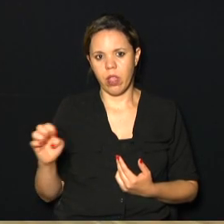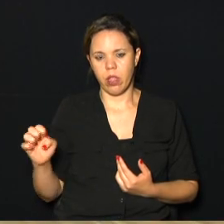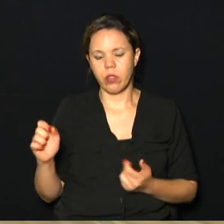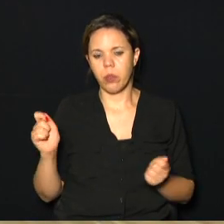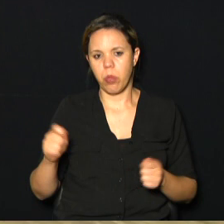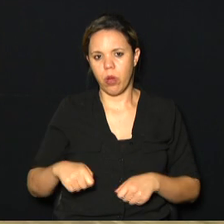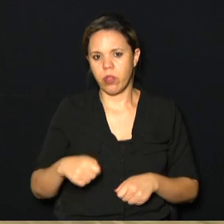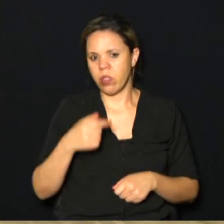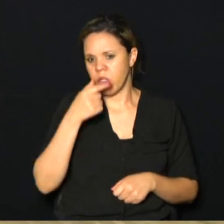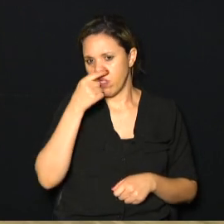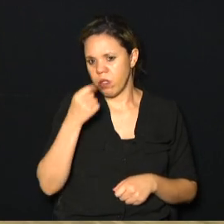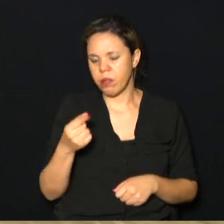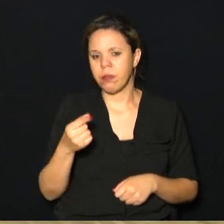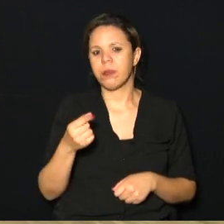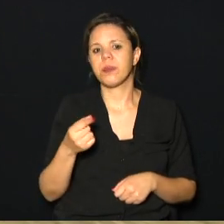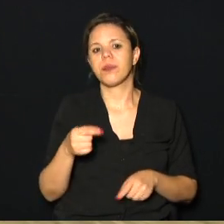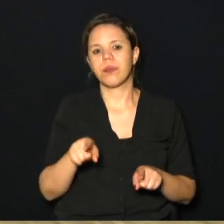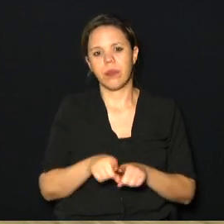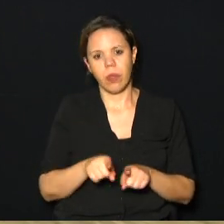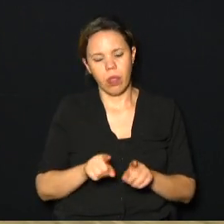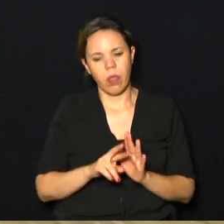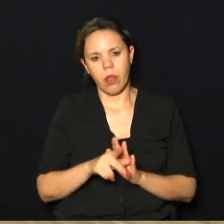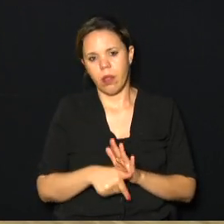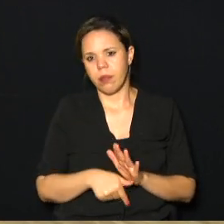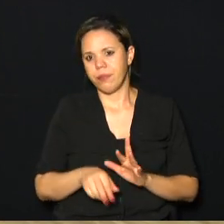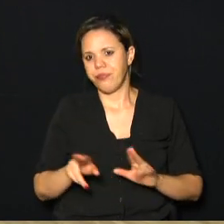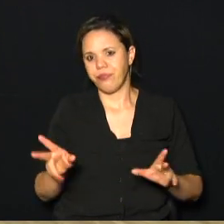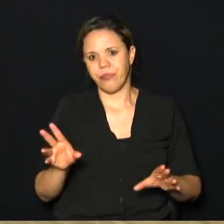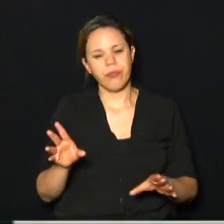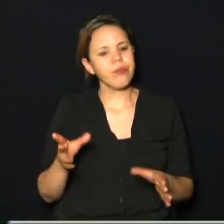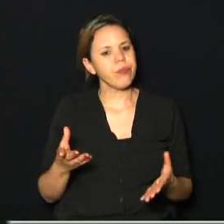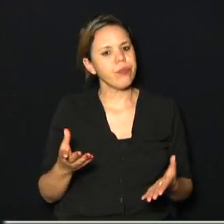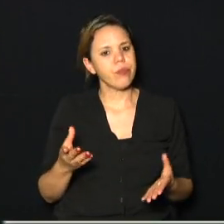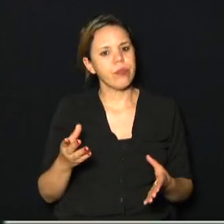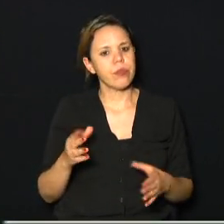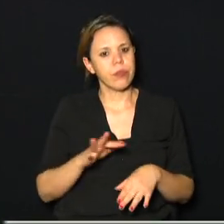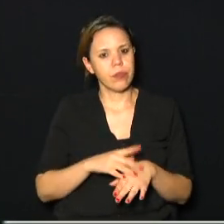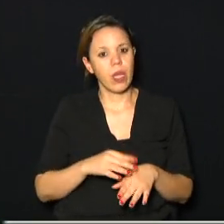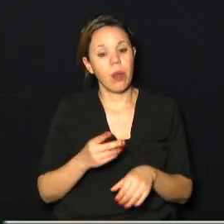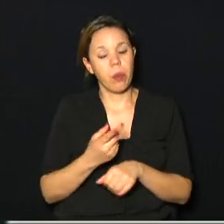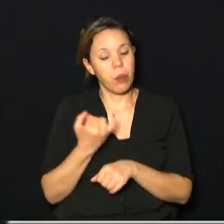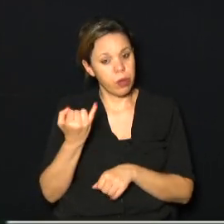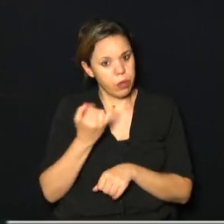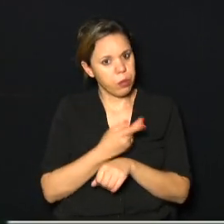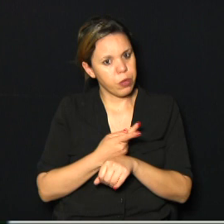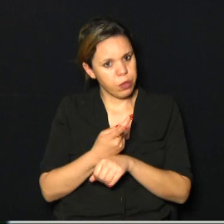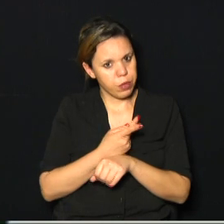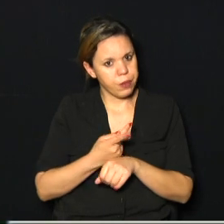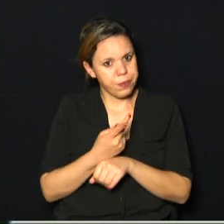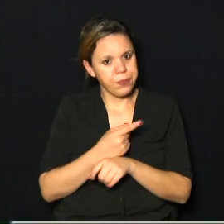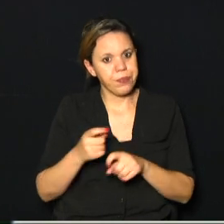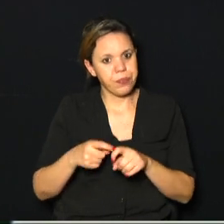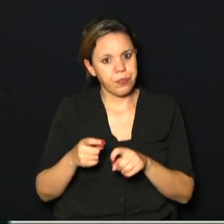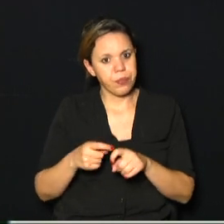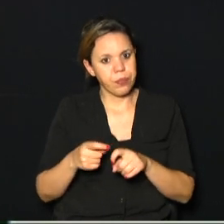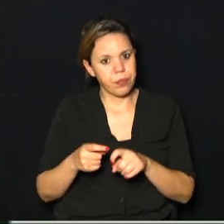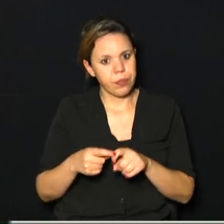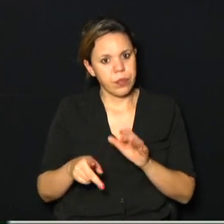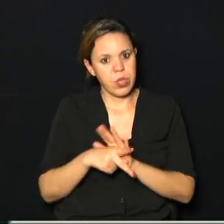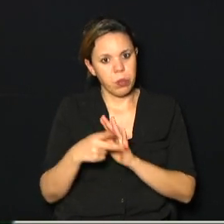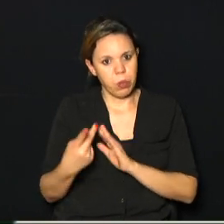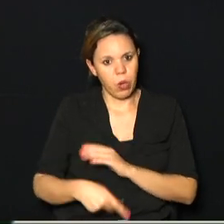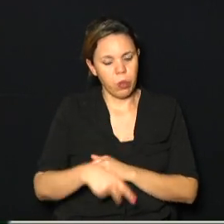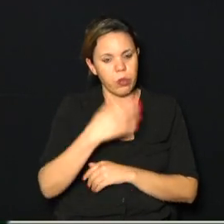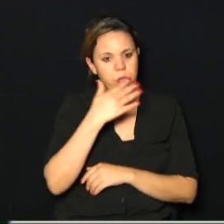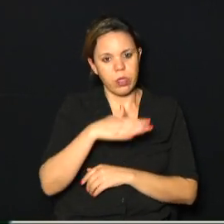Pode ser, mas existem outras coisas que podem diferenciar aí. É importante ela procurar o pediatra dela para examinar o